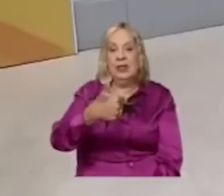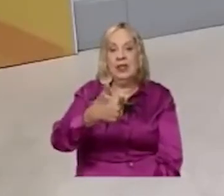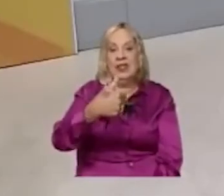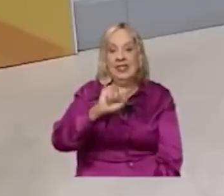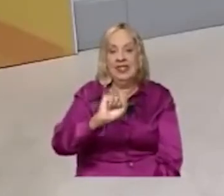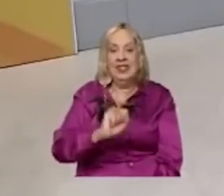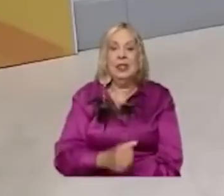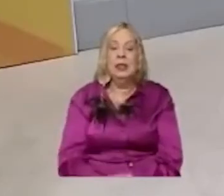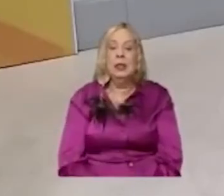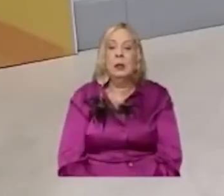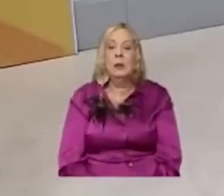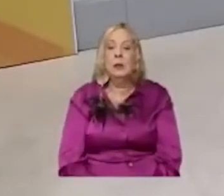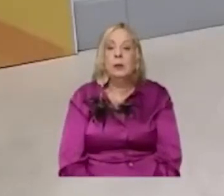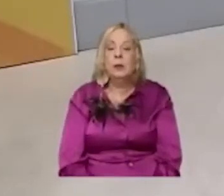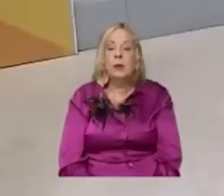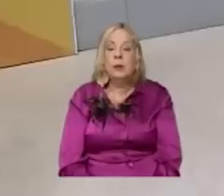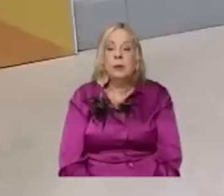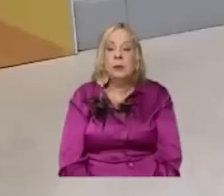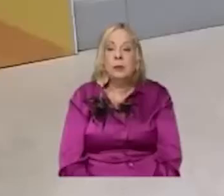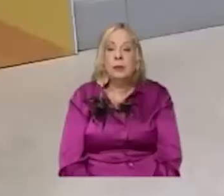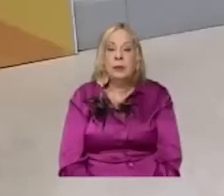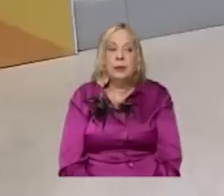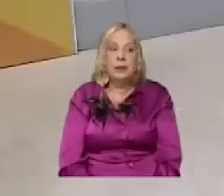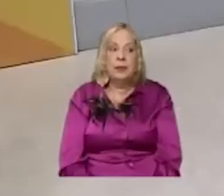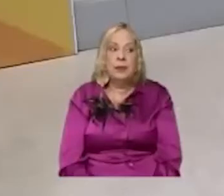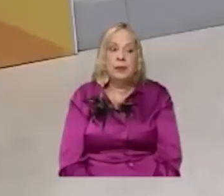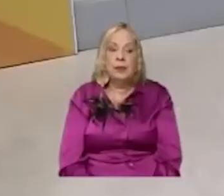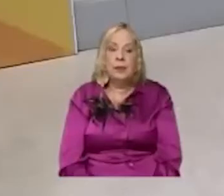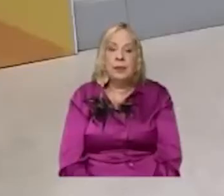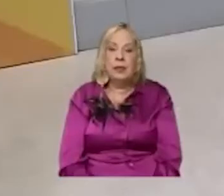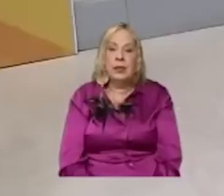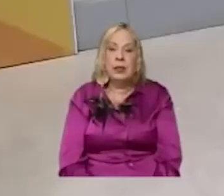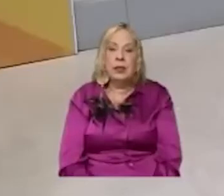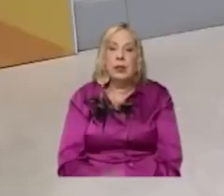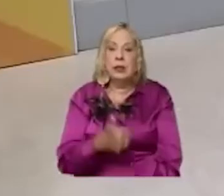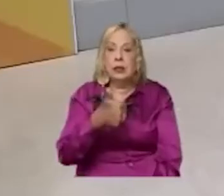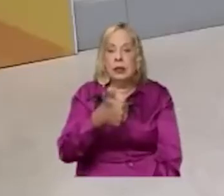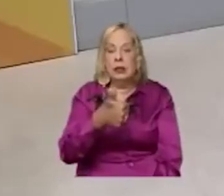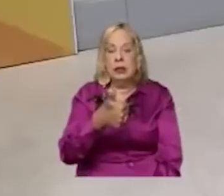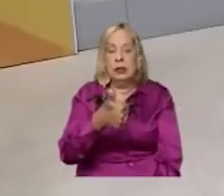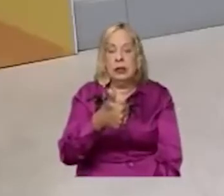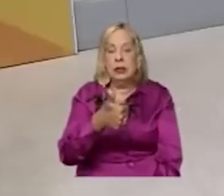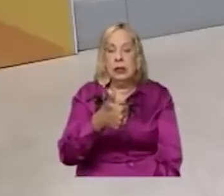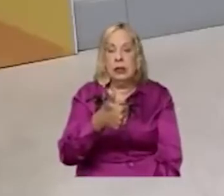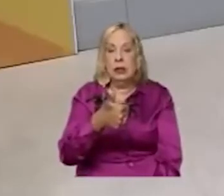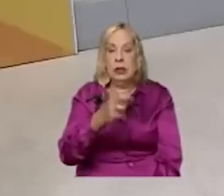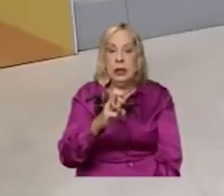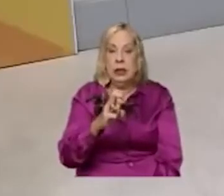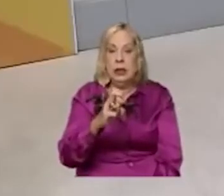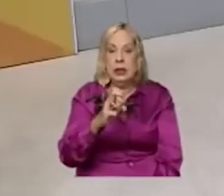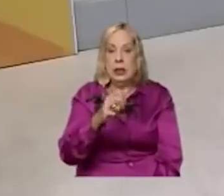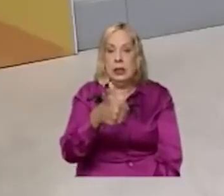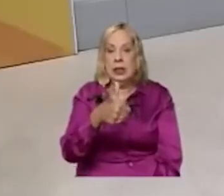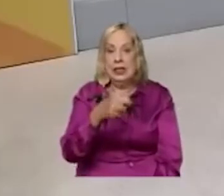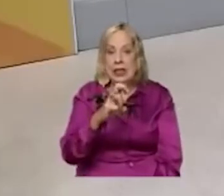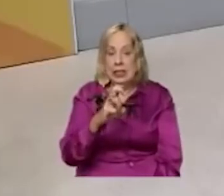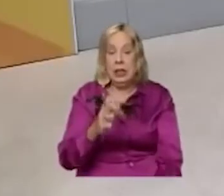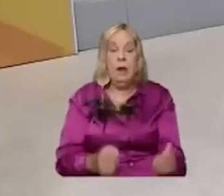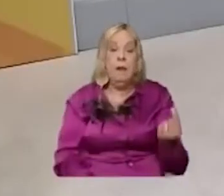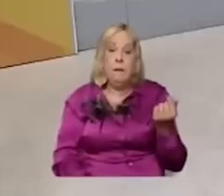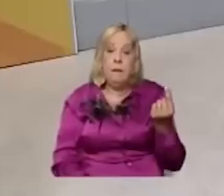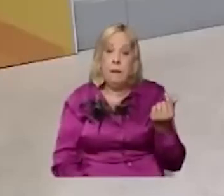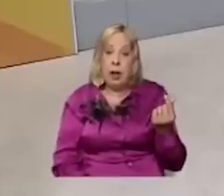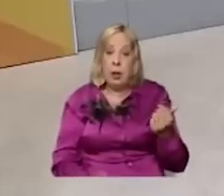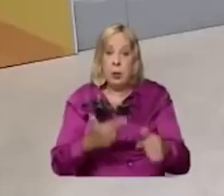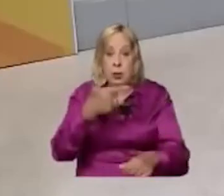18 e a bolinha chamada, 18. Já pode marcar número 18. Vale 10 mil reais nosso segundo prêmio. Marque agora